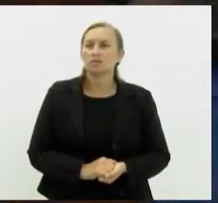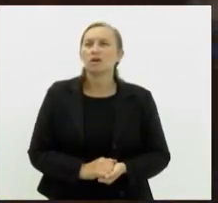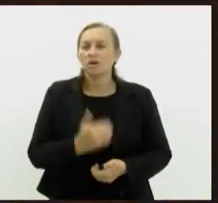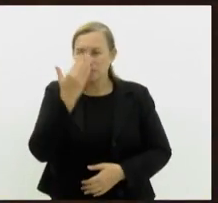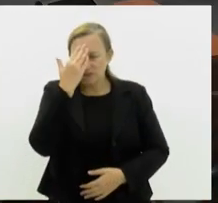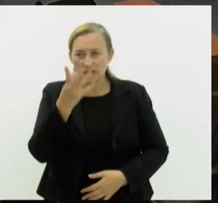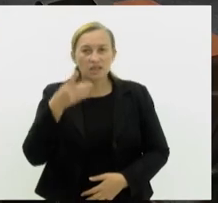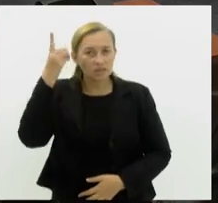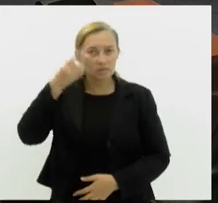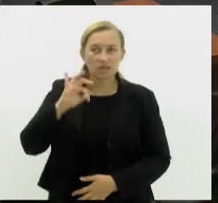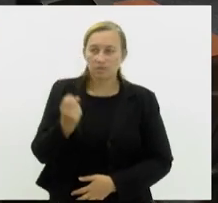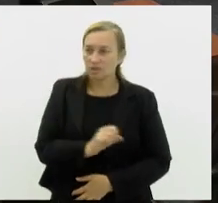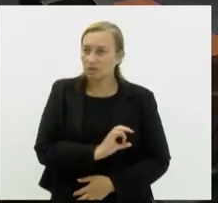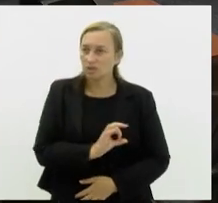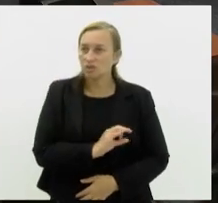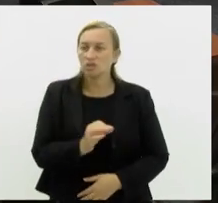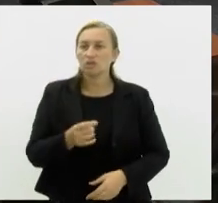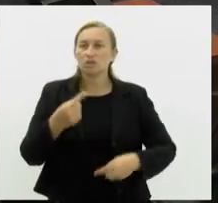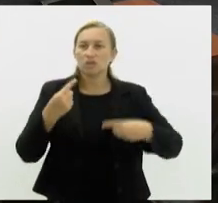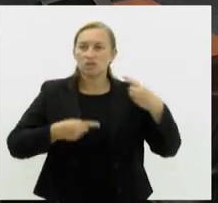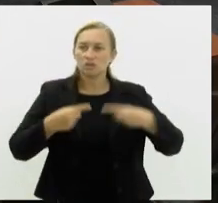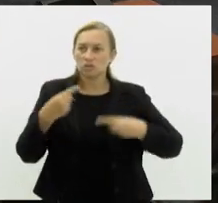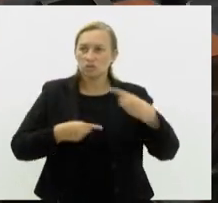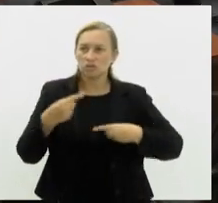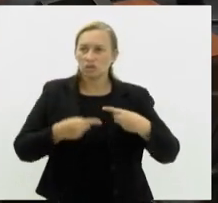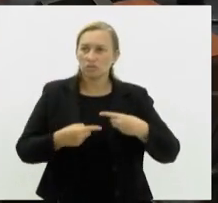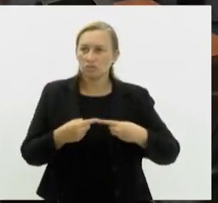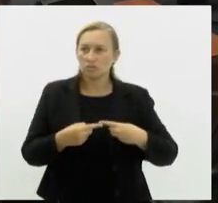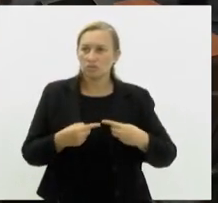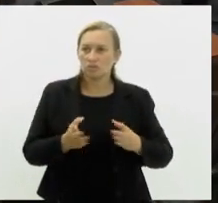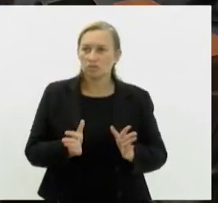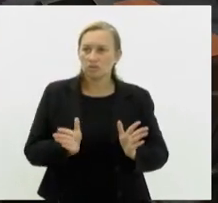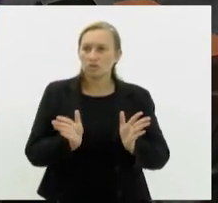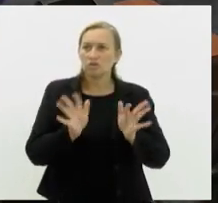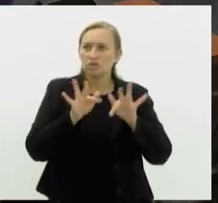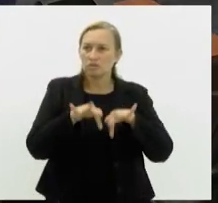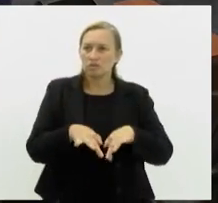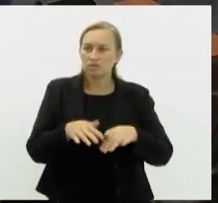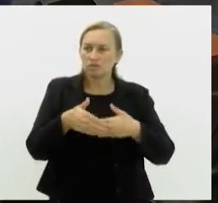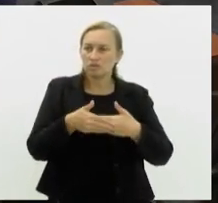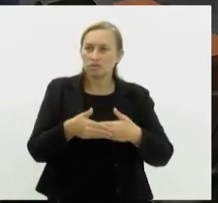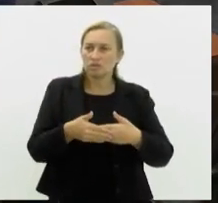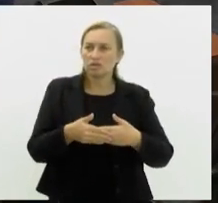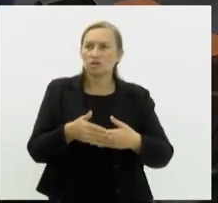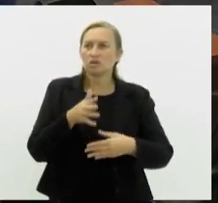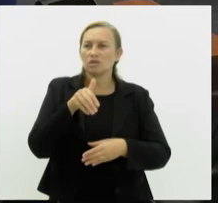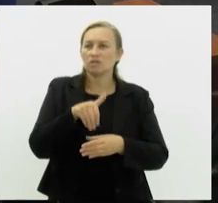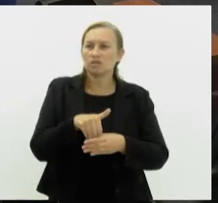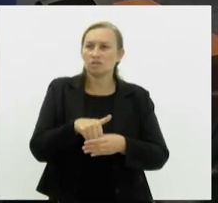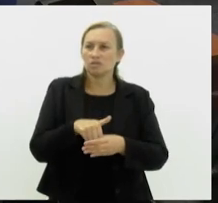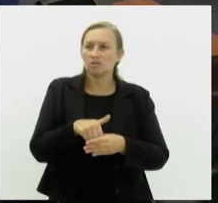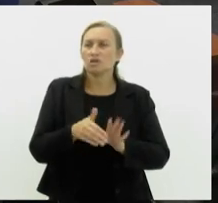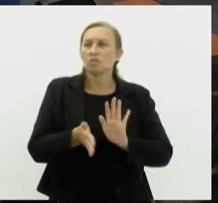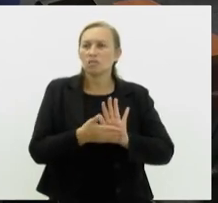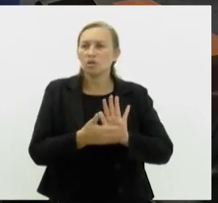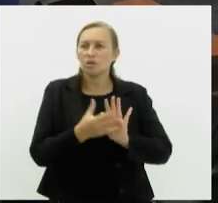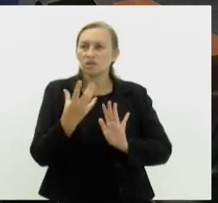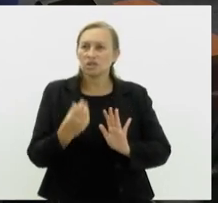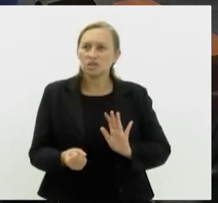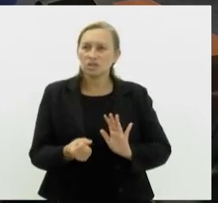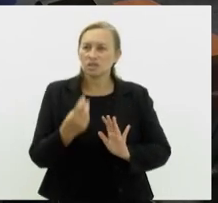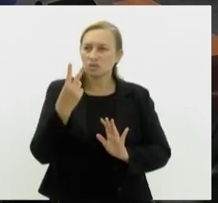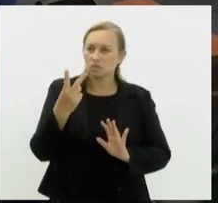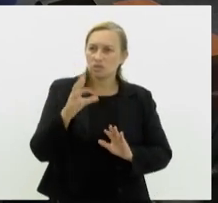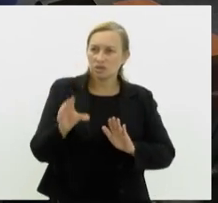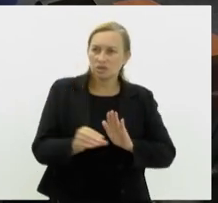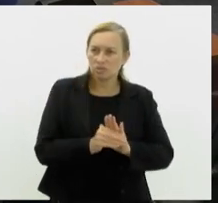Obrigada, deputada Mato Rocha. Com os pareceres emitidos, em discussão, não havendo quem queira discutir, encerrada a discussão, a presente proposta recebeu